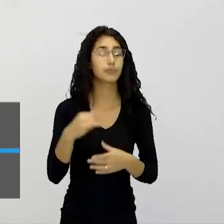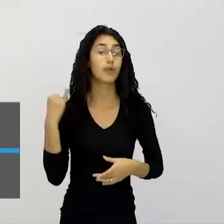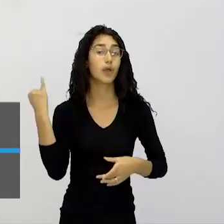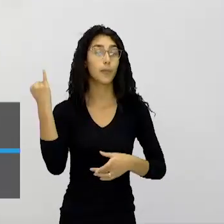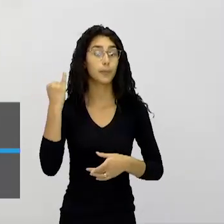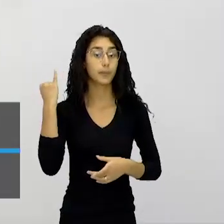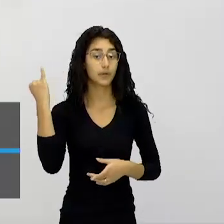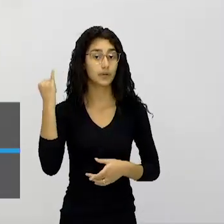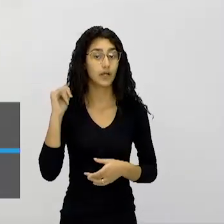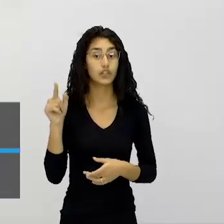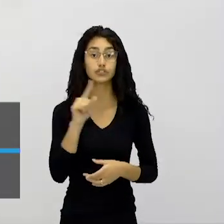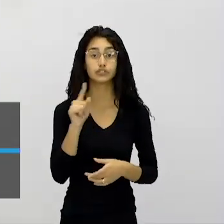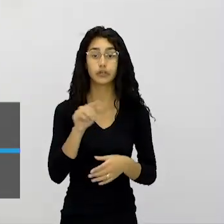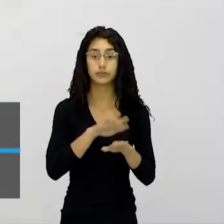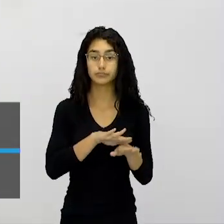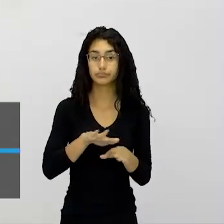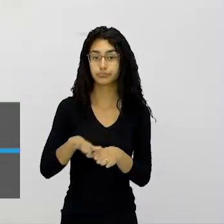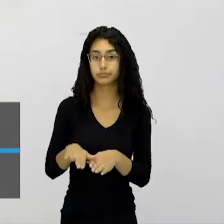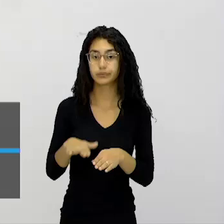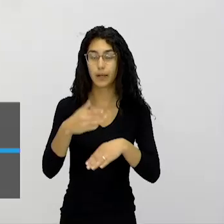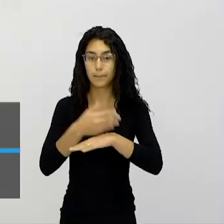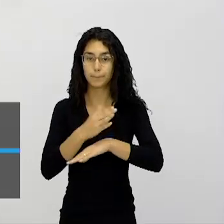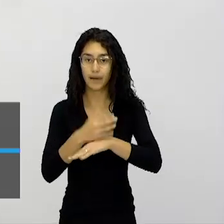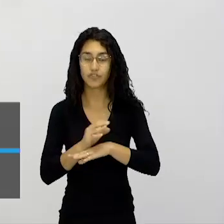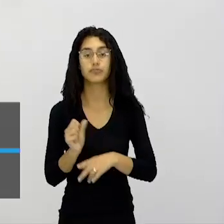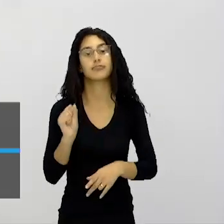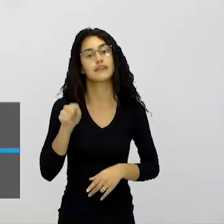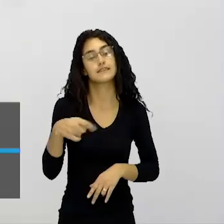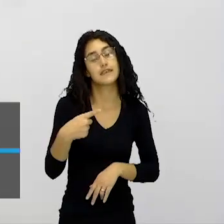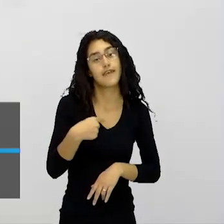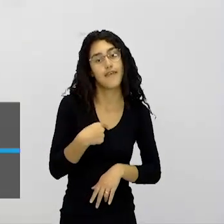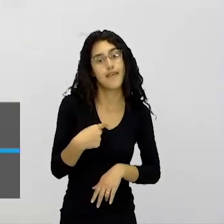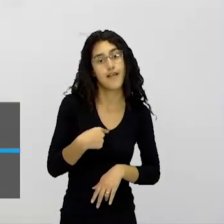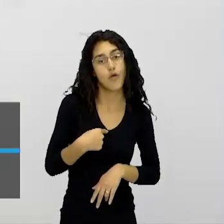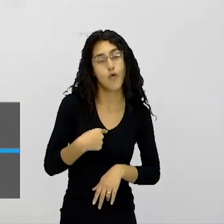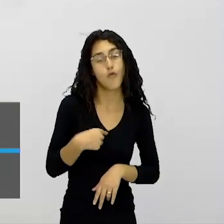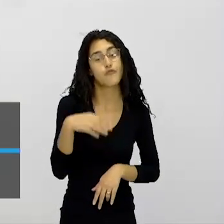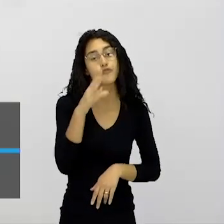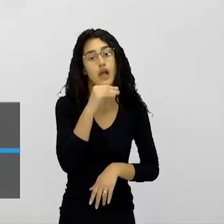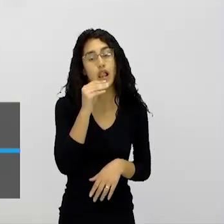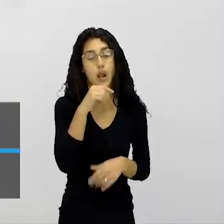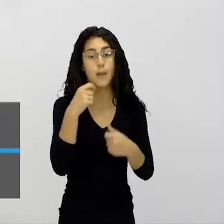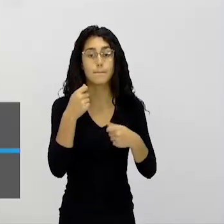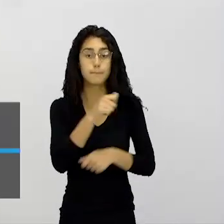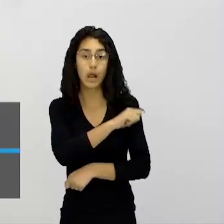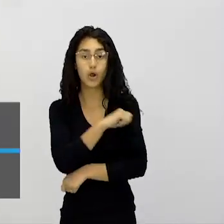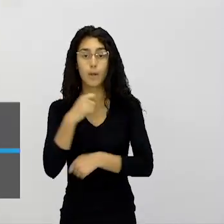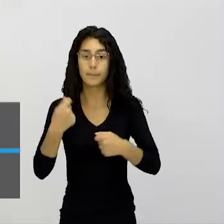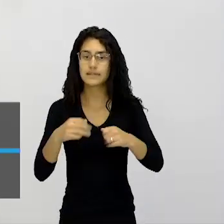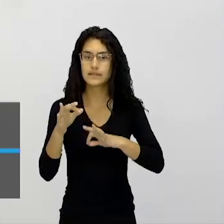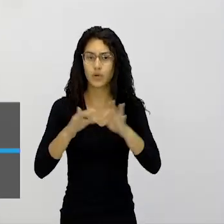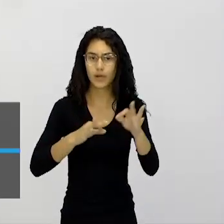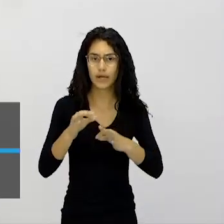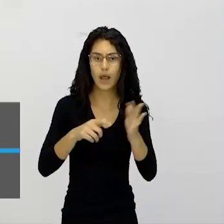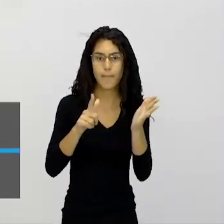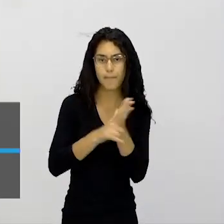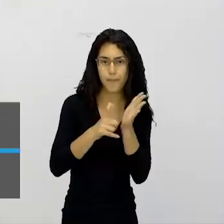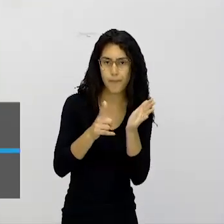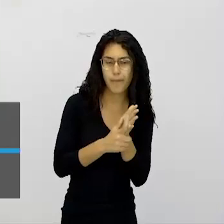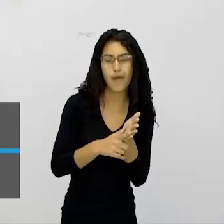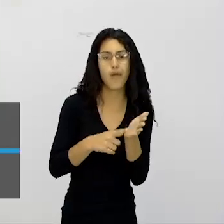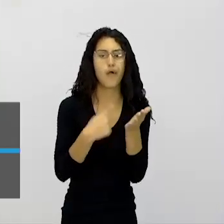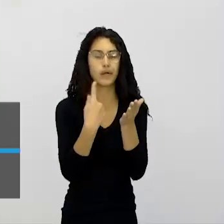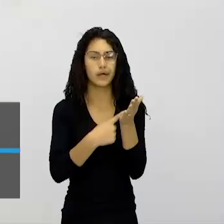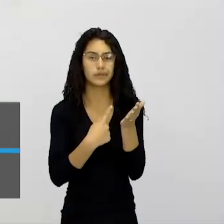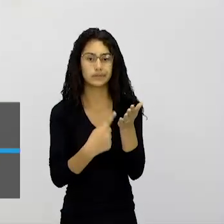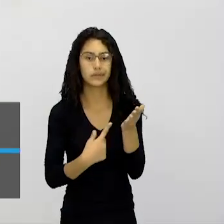não separar o discurso da prática. Então, se eu estou falando para o meu aluno, olha, tenta organizar, colocar no papel, tem a parte do caderno